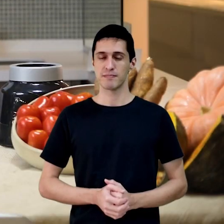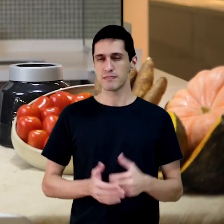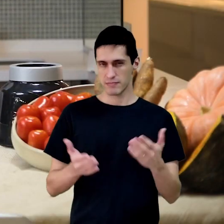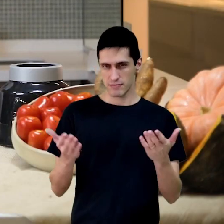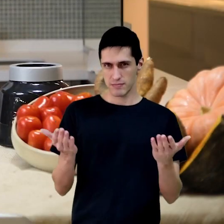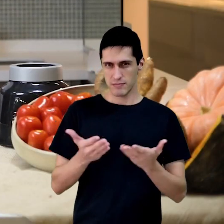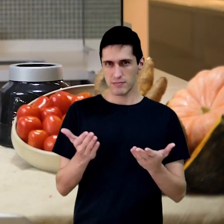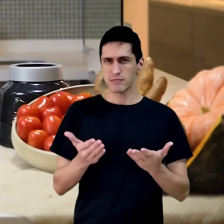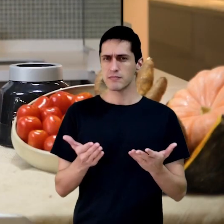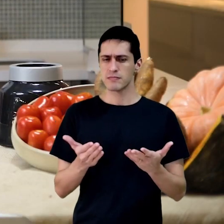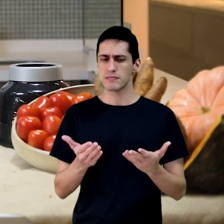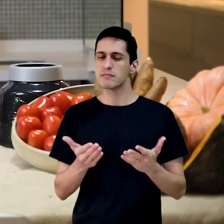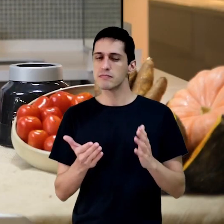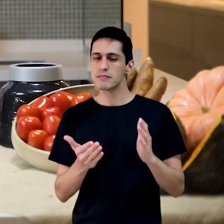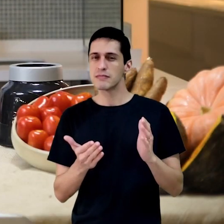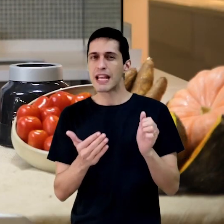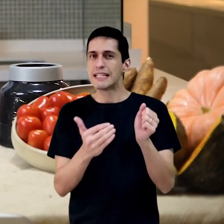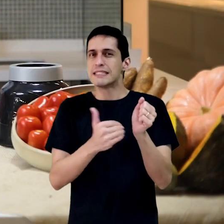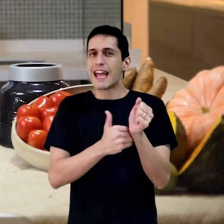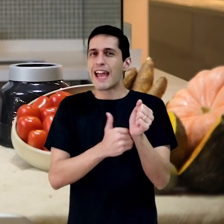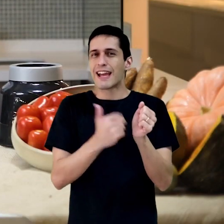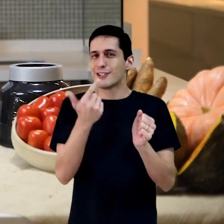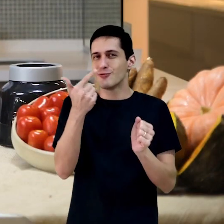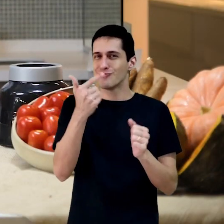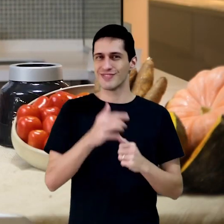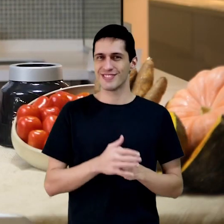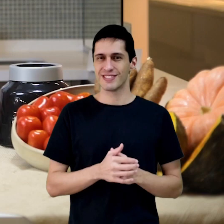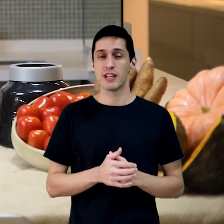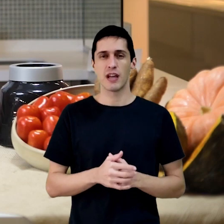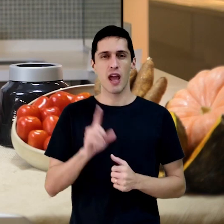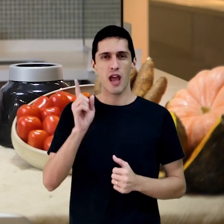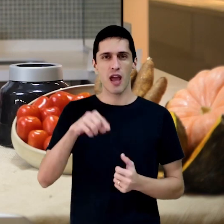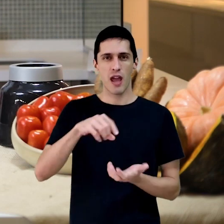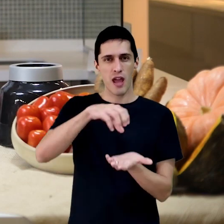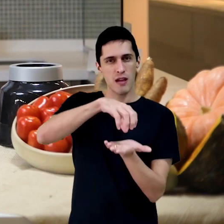Nessa parte aqui, pessoal, não tem muito segredo, tá? É um pudim